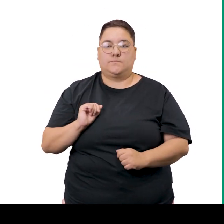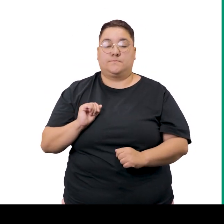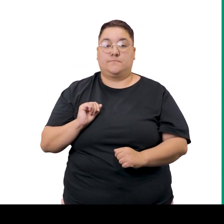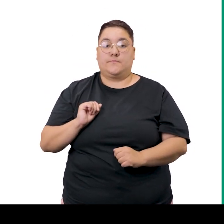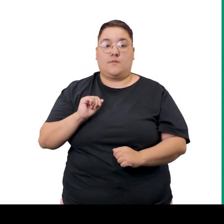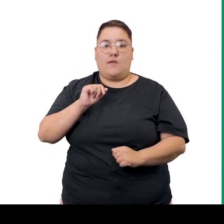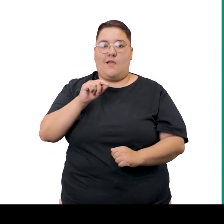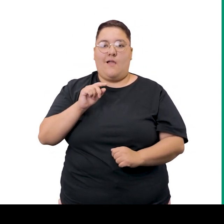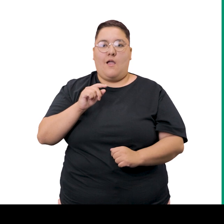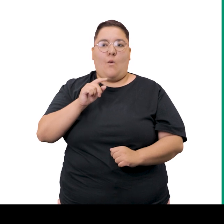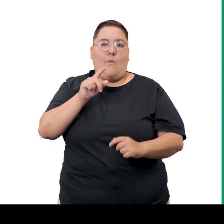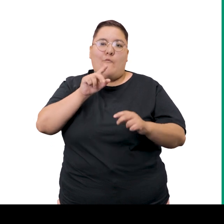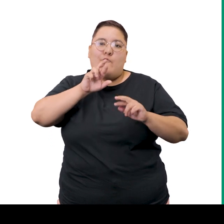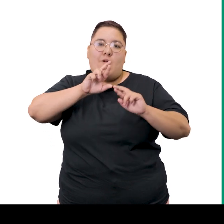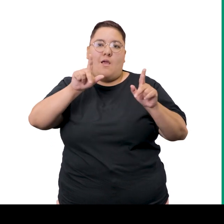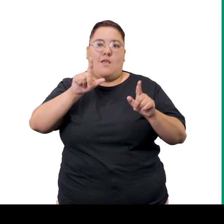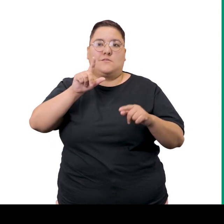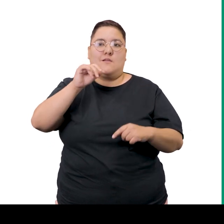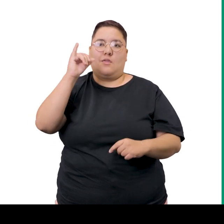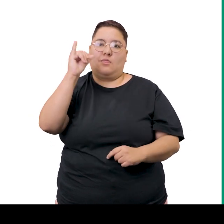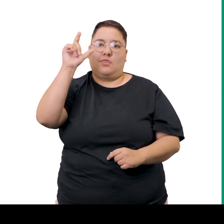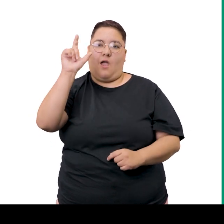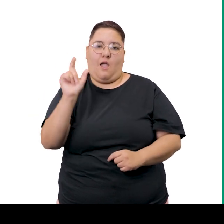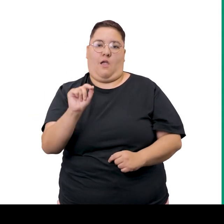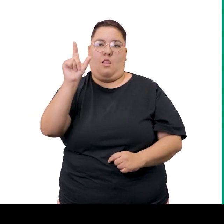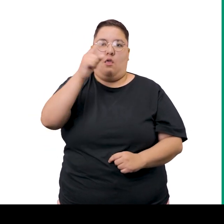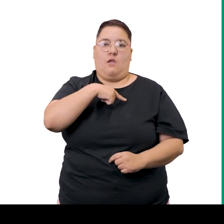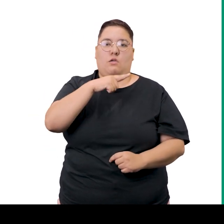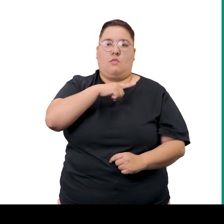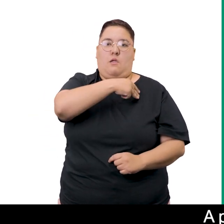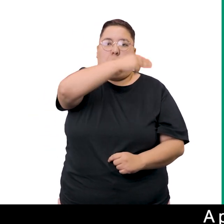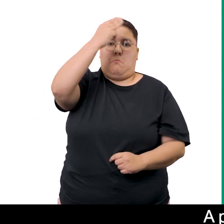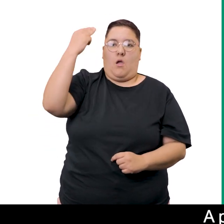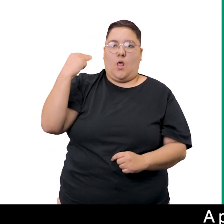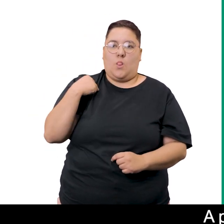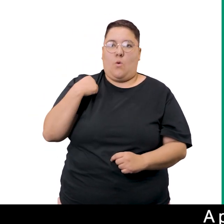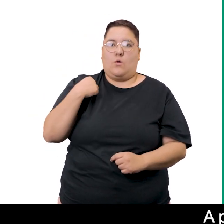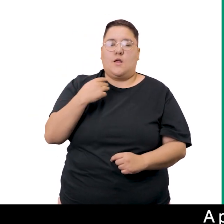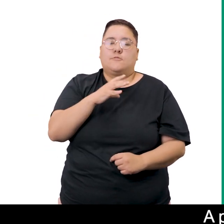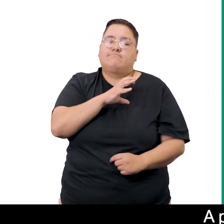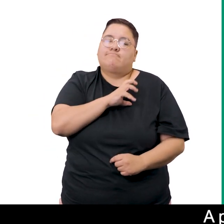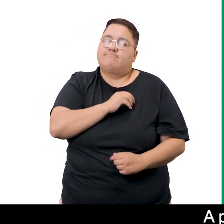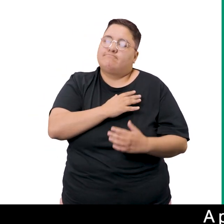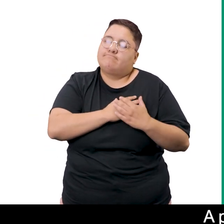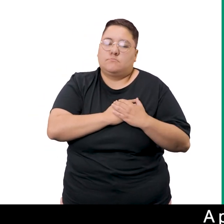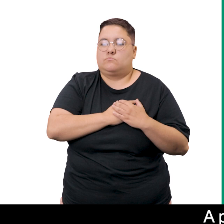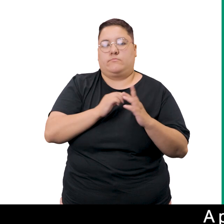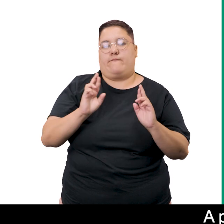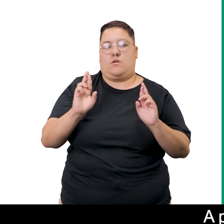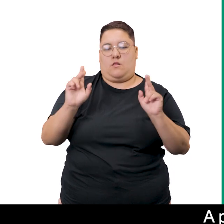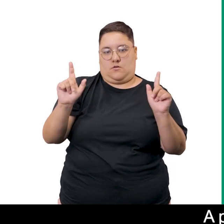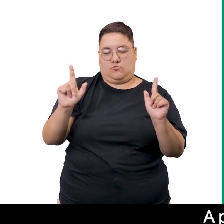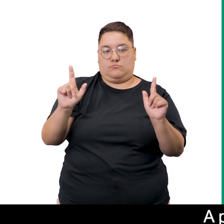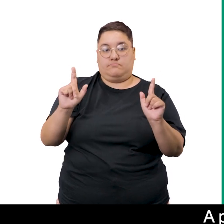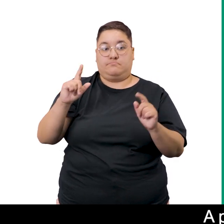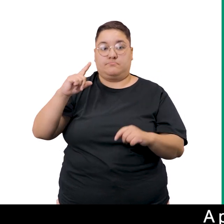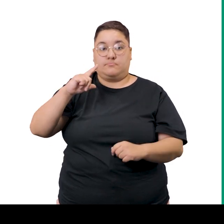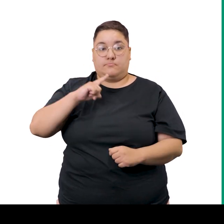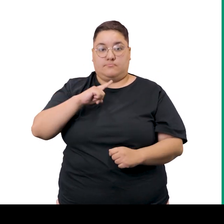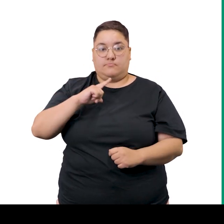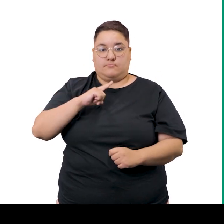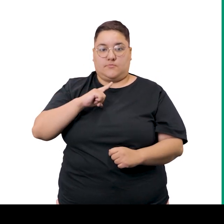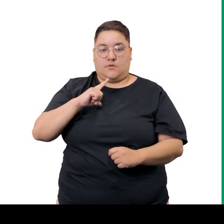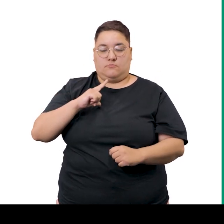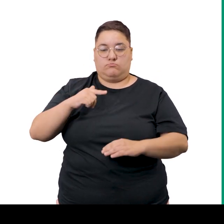ternura presente nas outras Madonas italianas do período. A pintura apresenta as duas figuras atrás de um